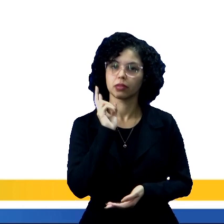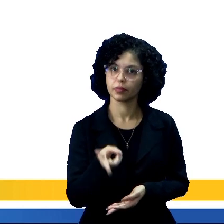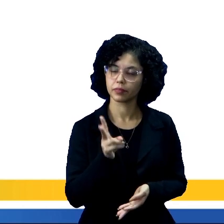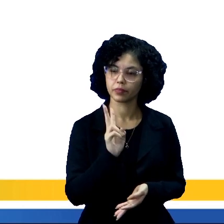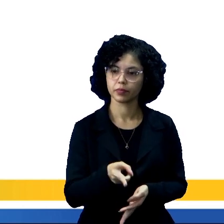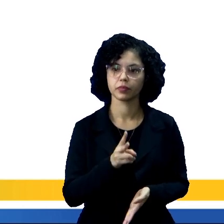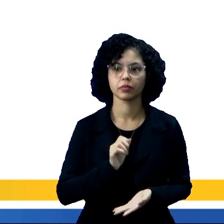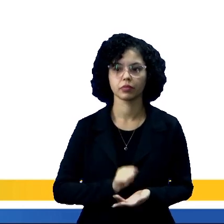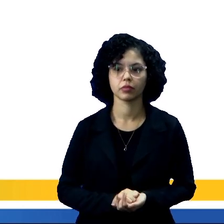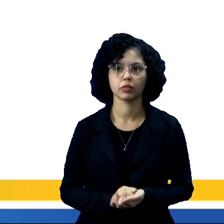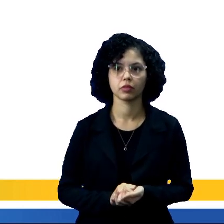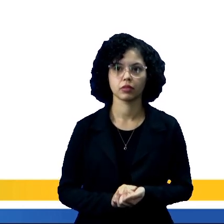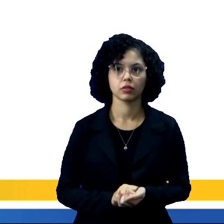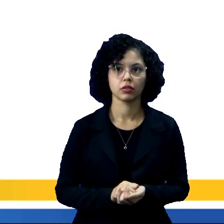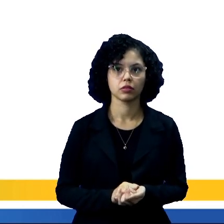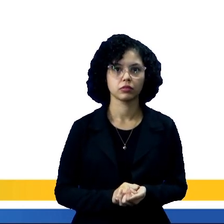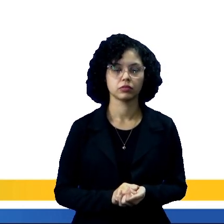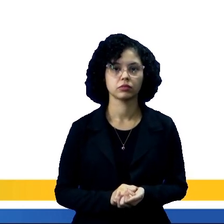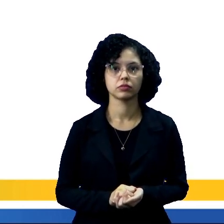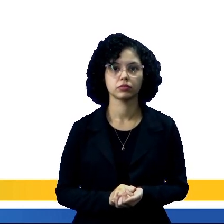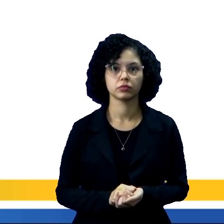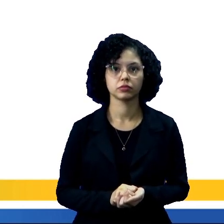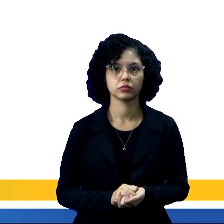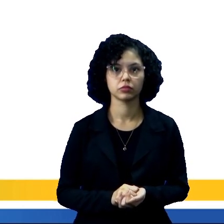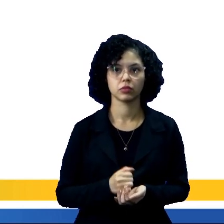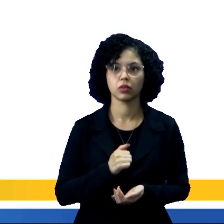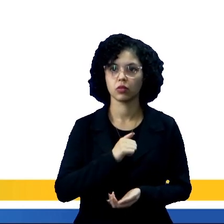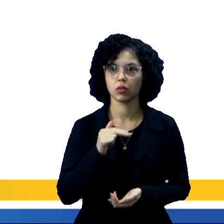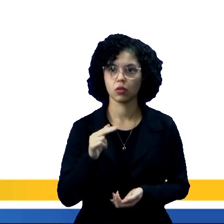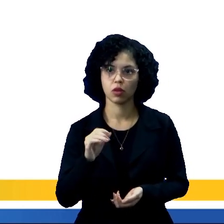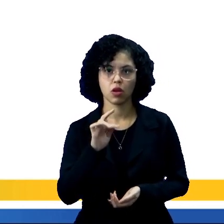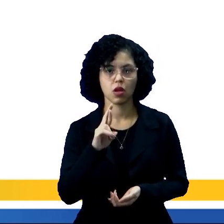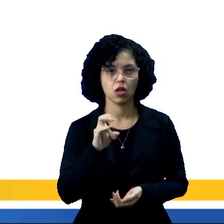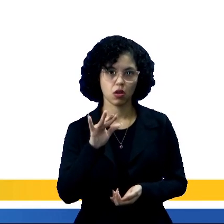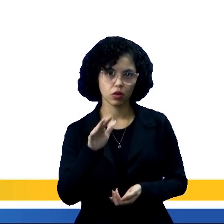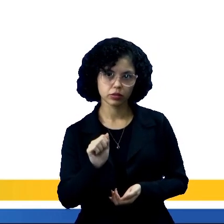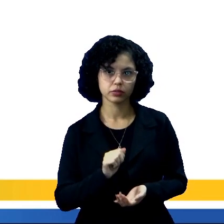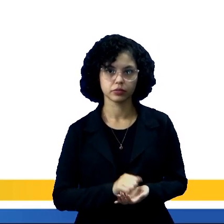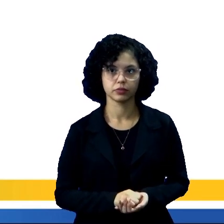sempre numa, tá? Ou nunca roda.